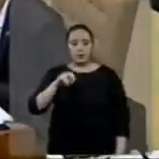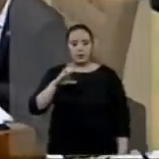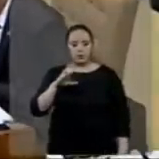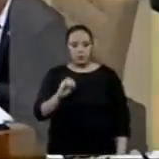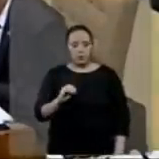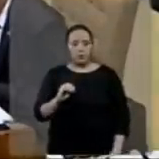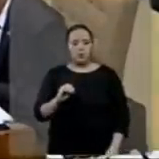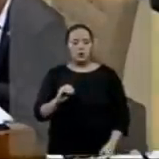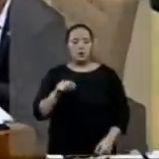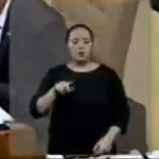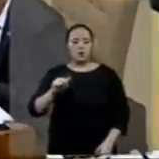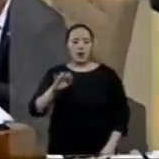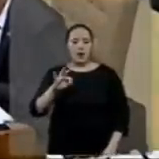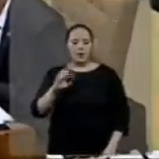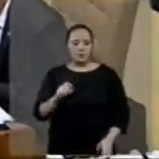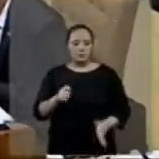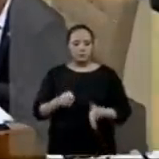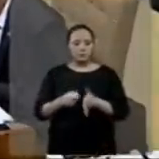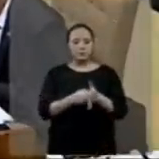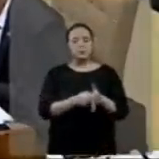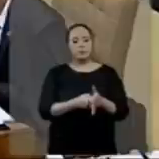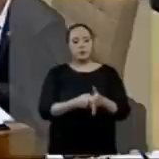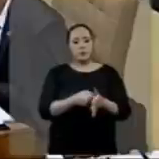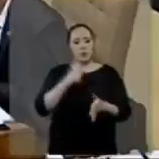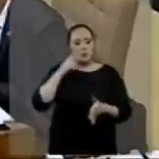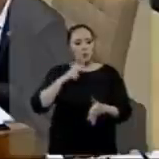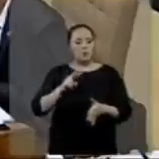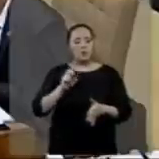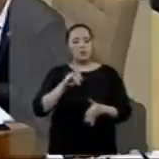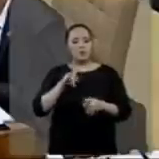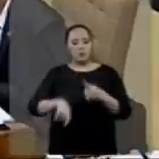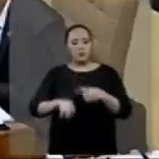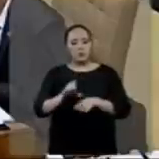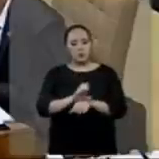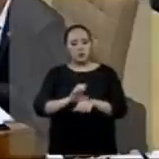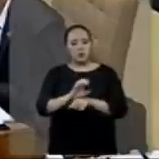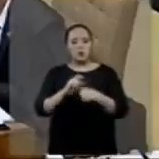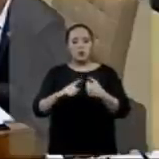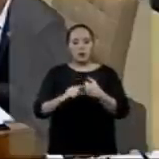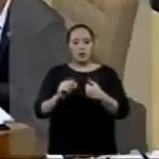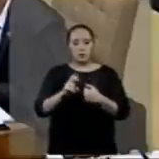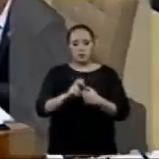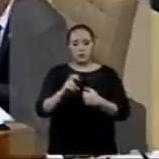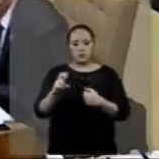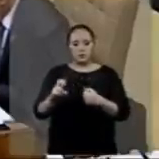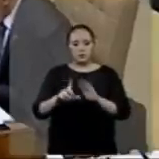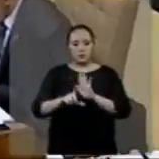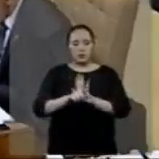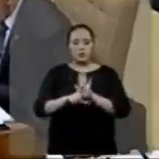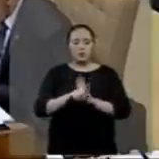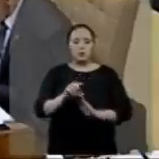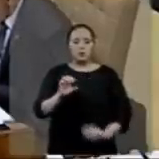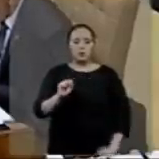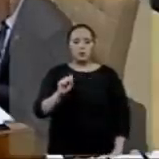ato embargado, no sentido de conferir a pecha de inconstitucional ao artigo 55 da Lei